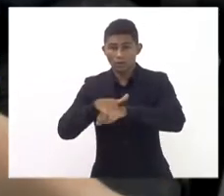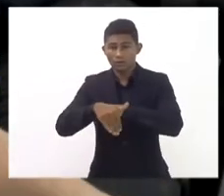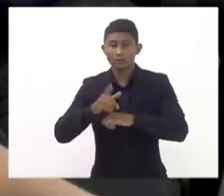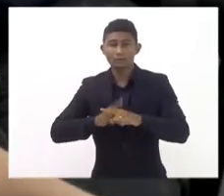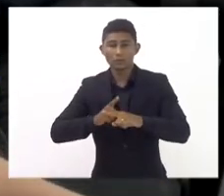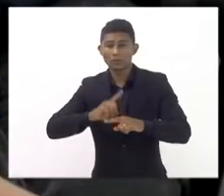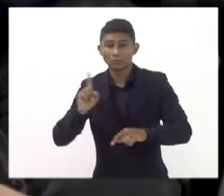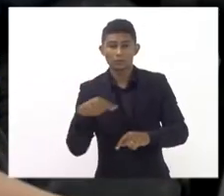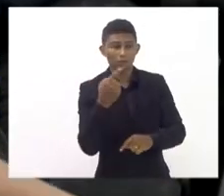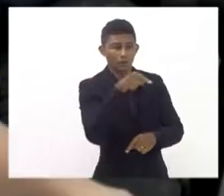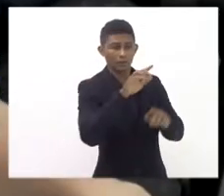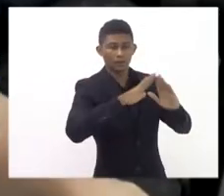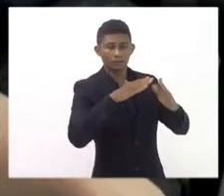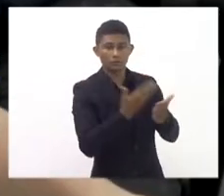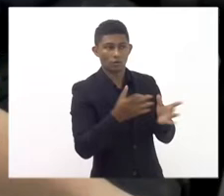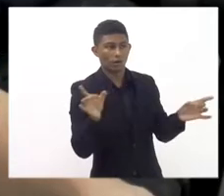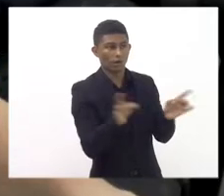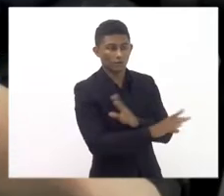às 22h30 da noite.